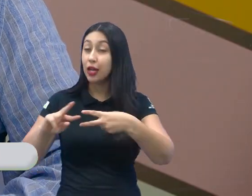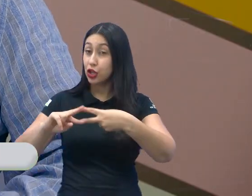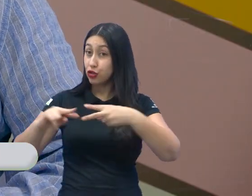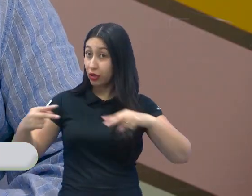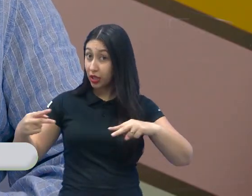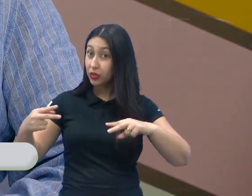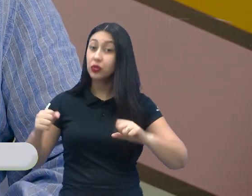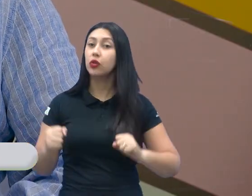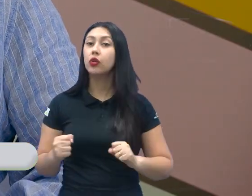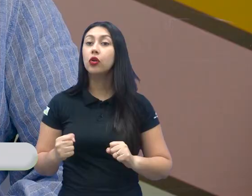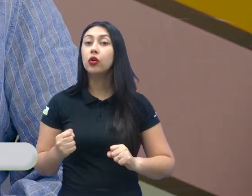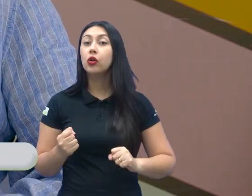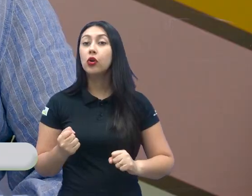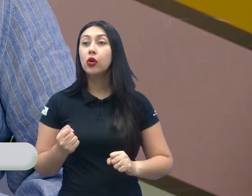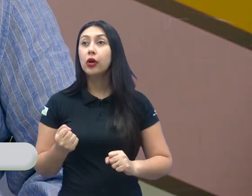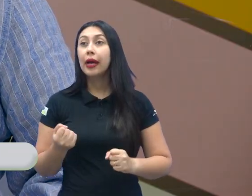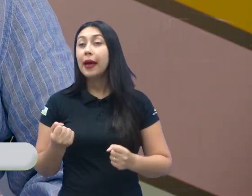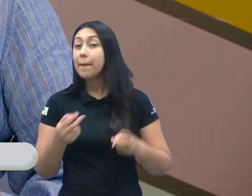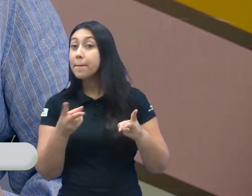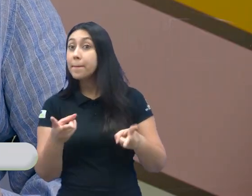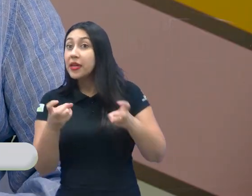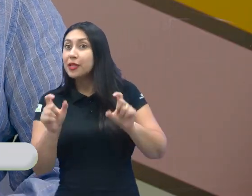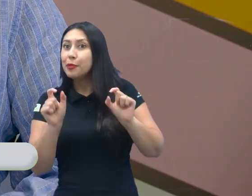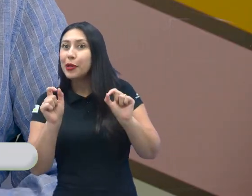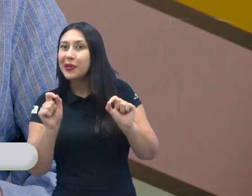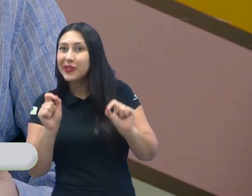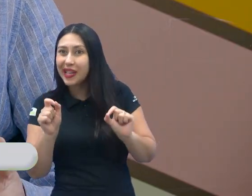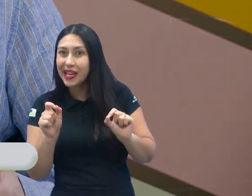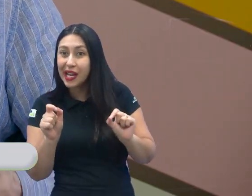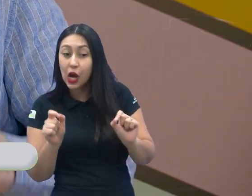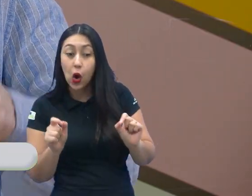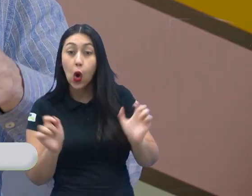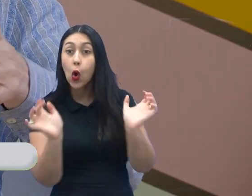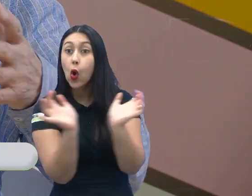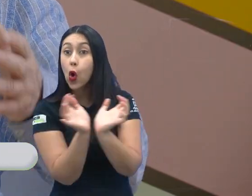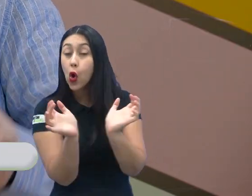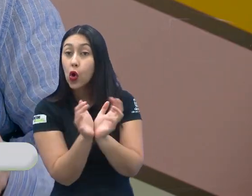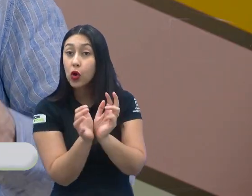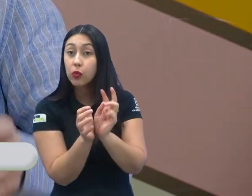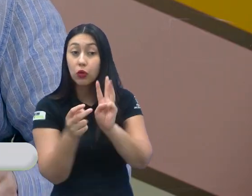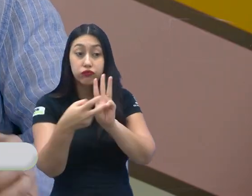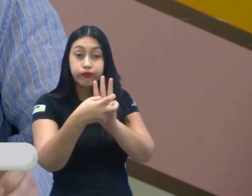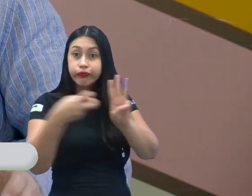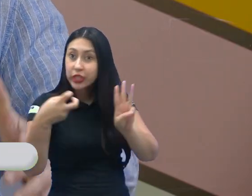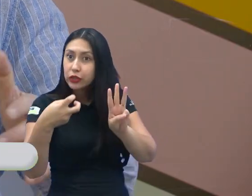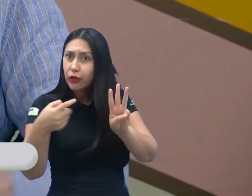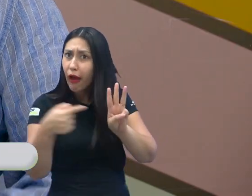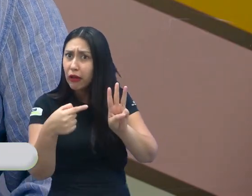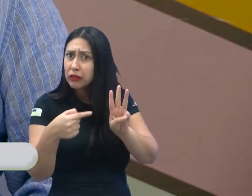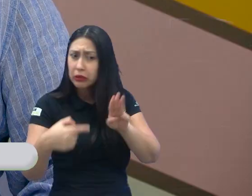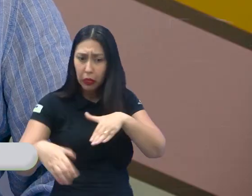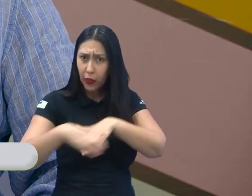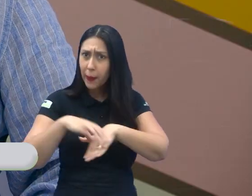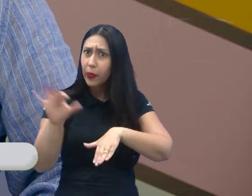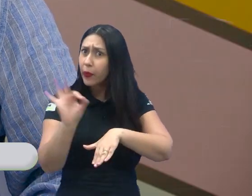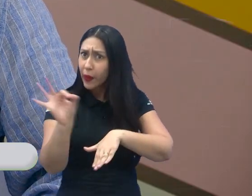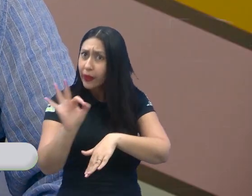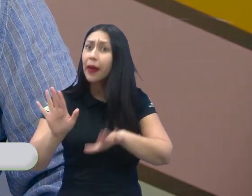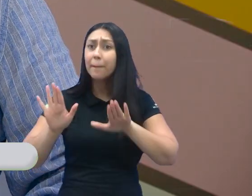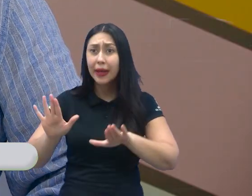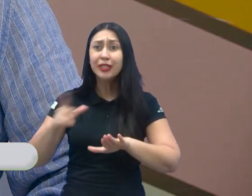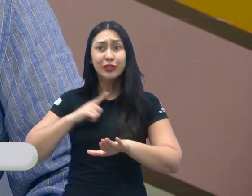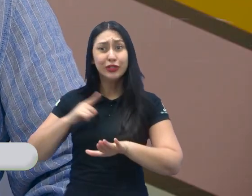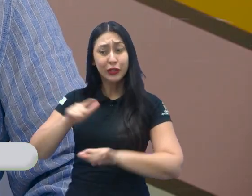viu isso? Porque em tribos indígenas que nunca usaram calçados, com fotos antigas, viam que tinham pessoas